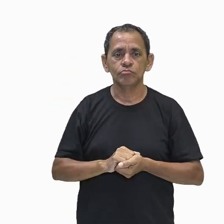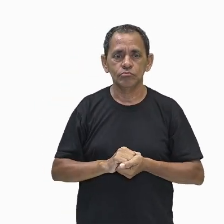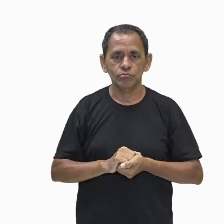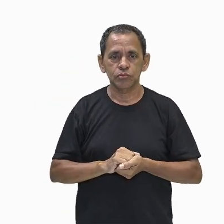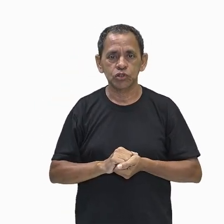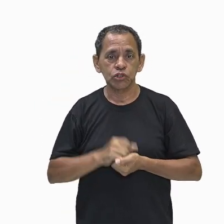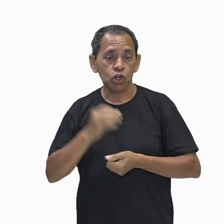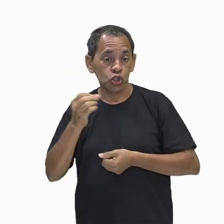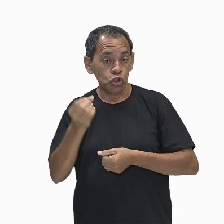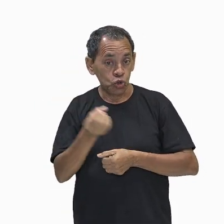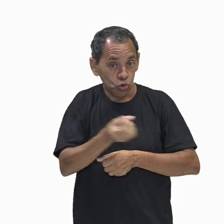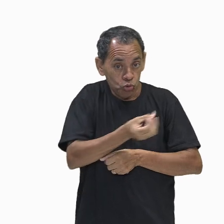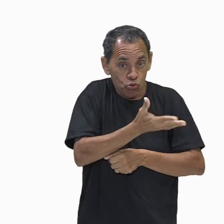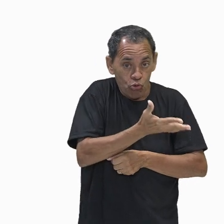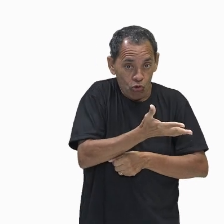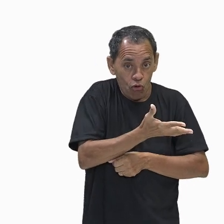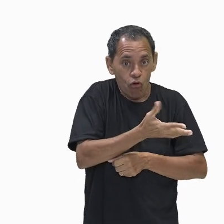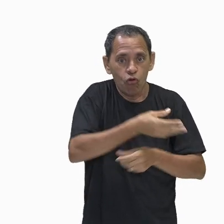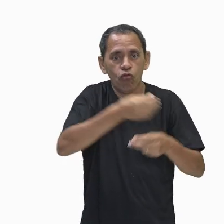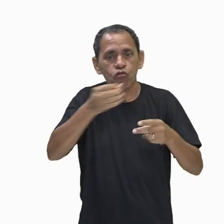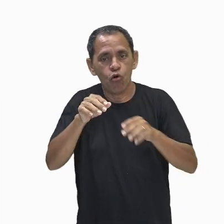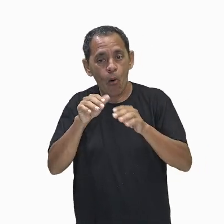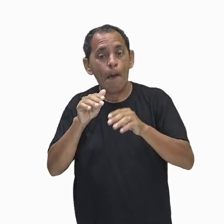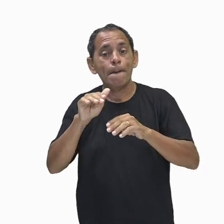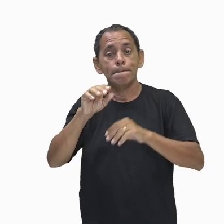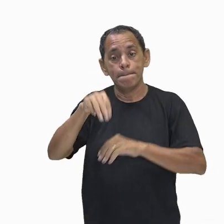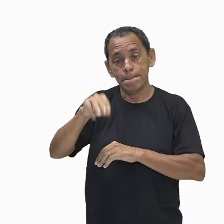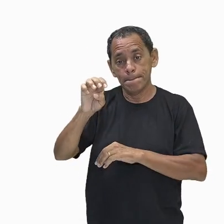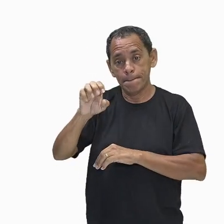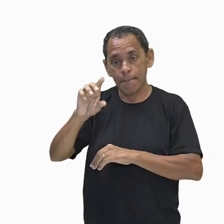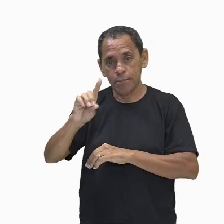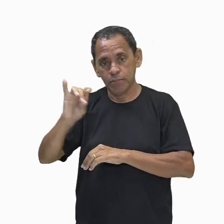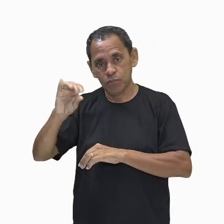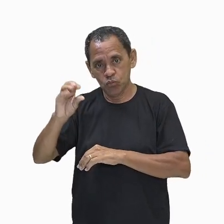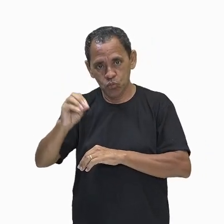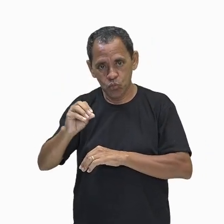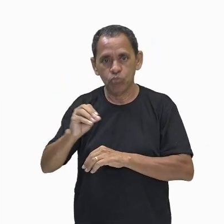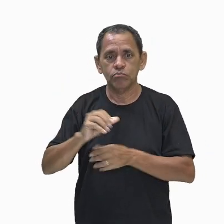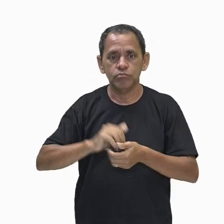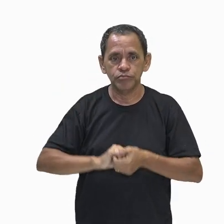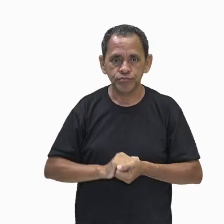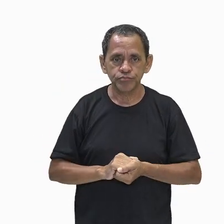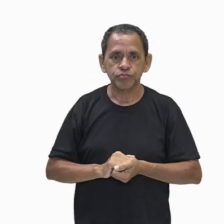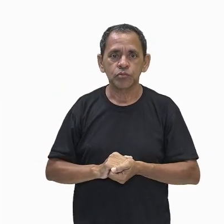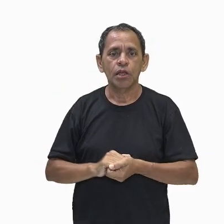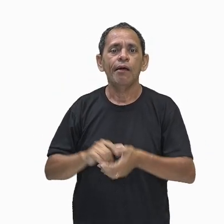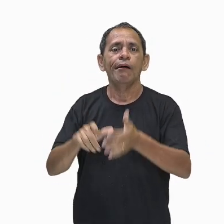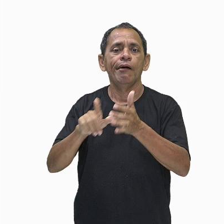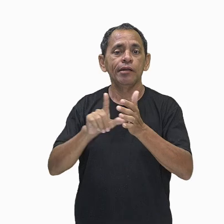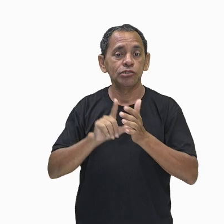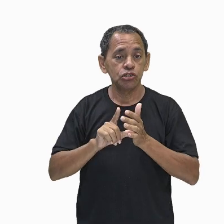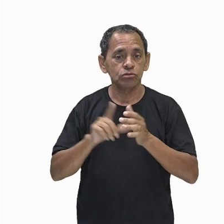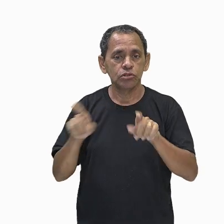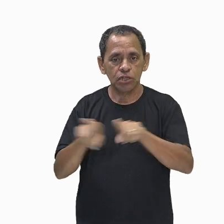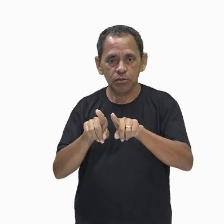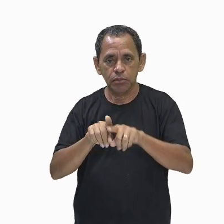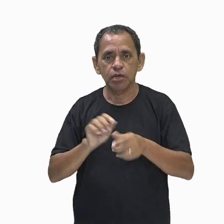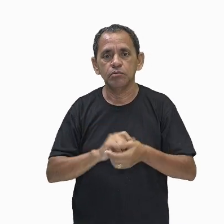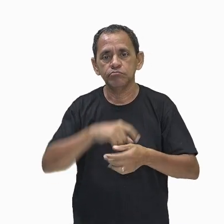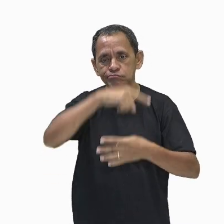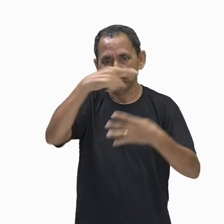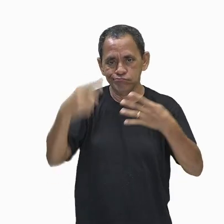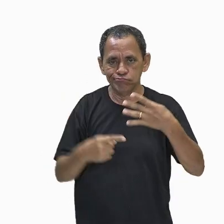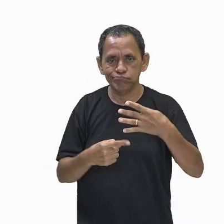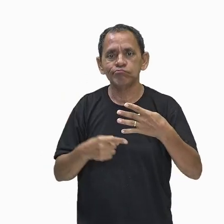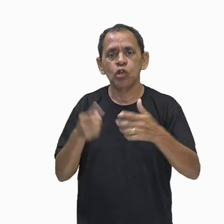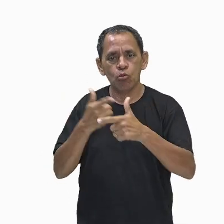desse, né, entre esses períodos, tivemos também aí períodos intermediários, aonde, né, o Egito viveu crises e